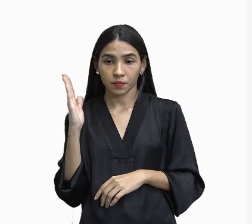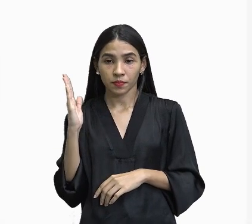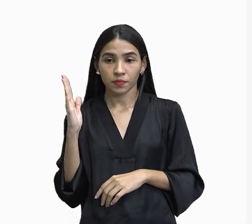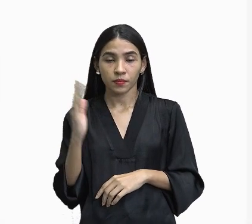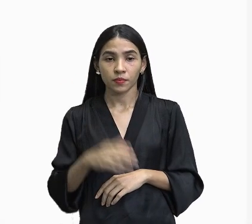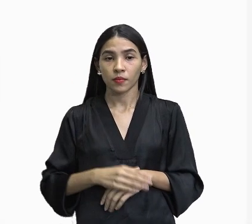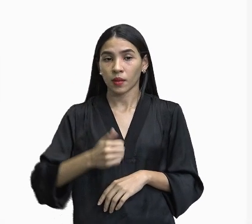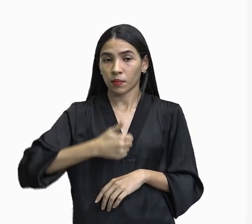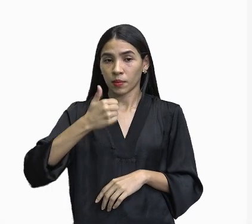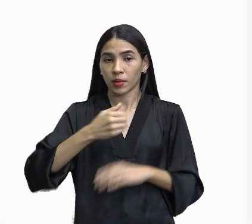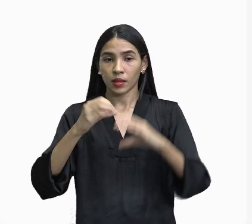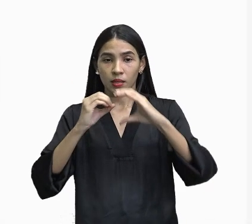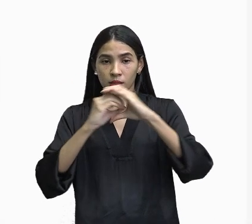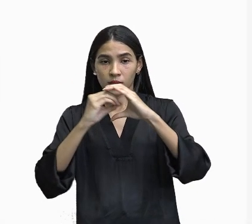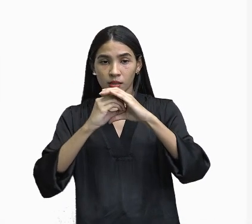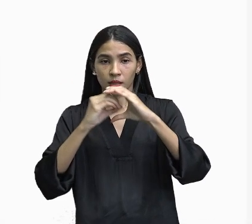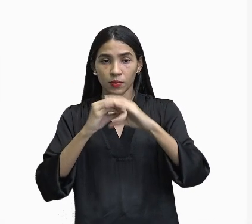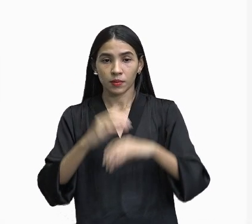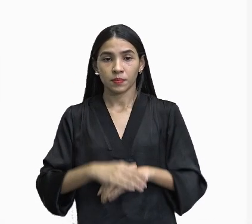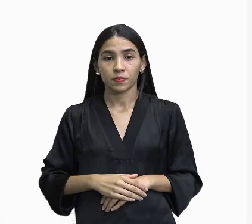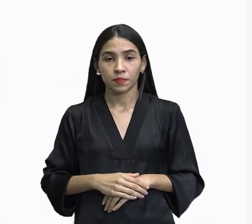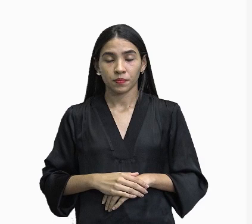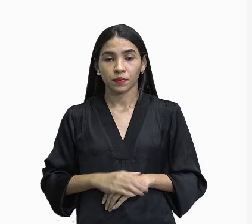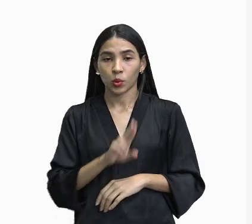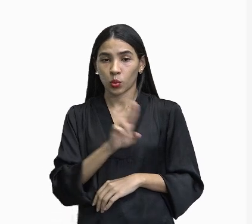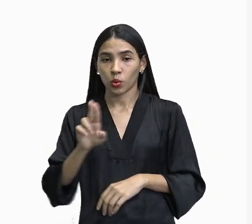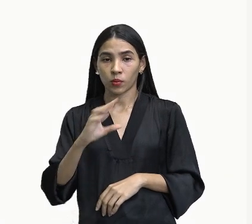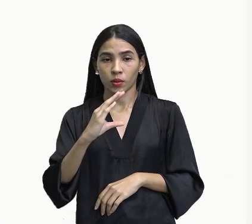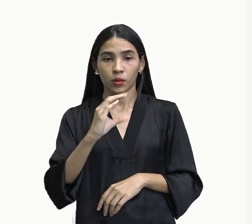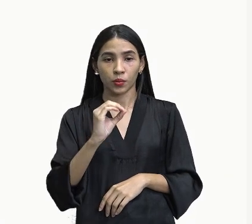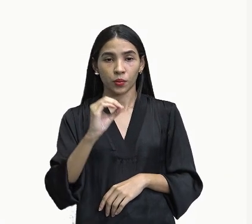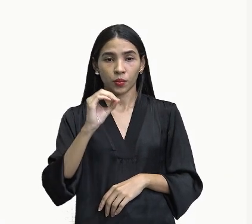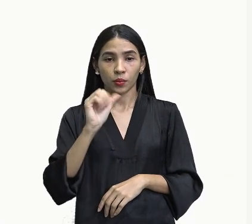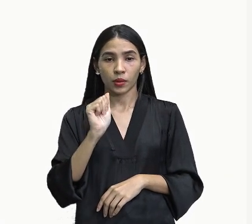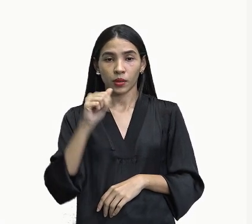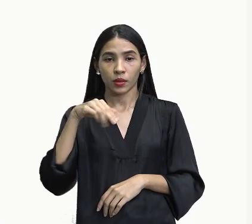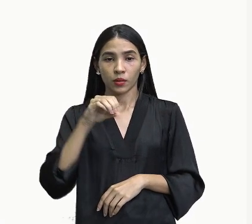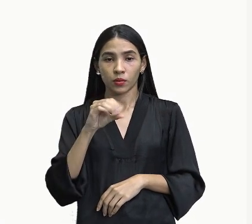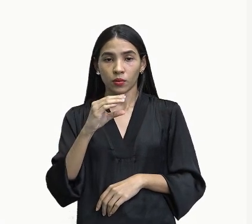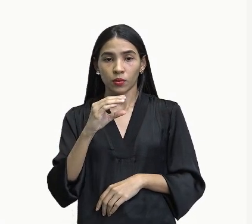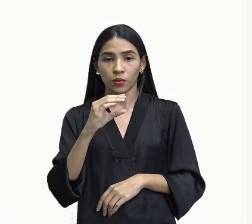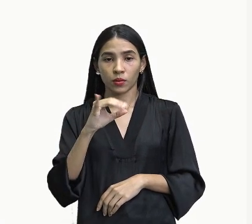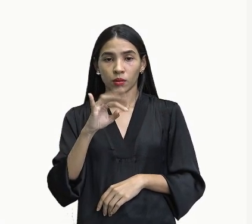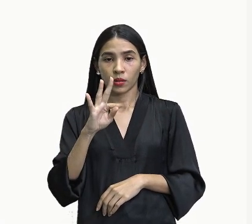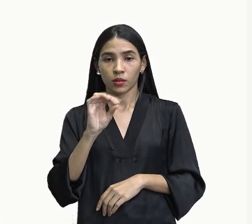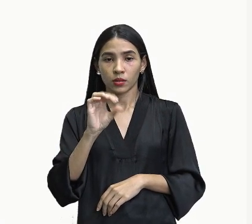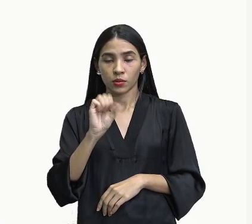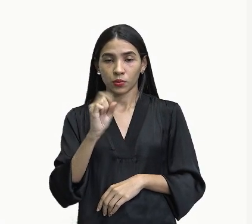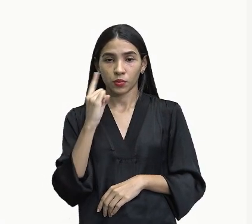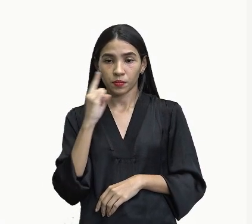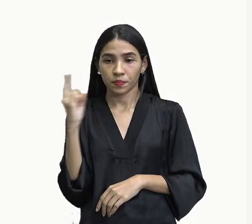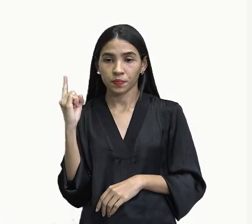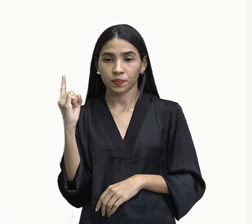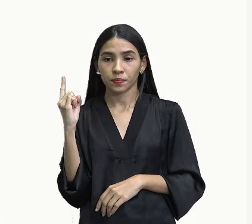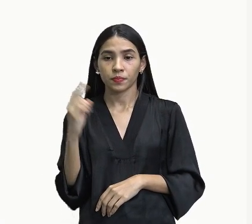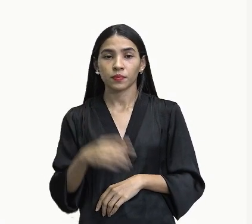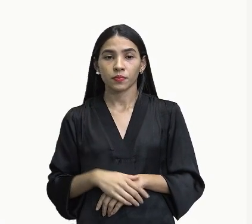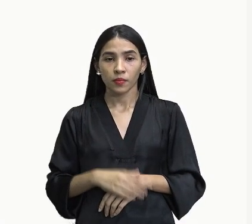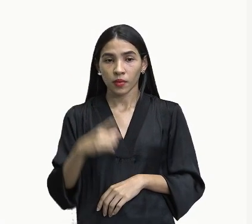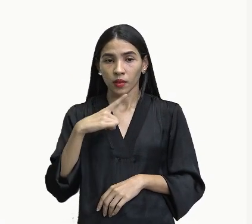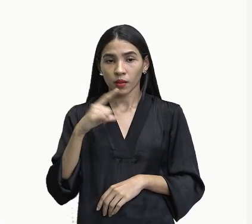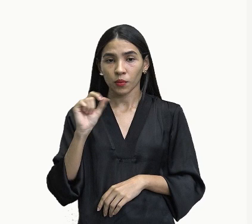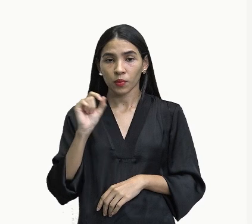A primeira célula que eu apresento para vocês são os coanócitos. Bem, os coanócitos